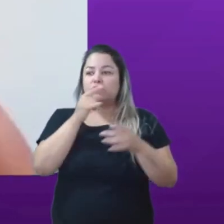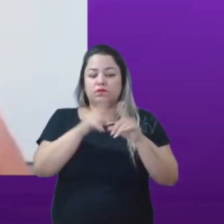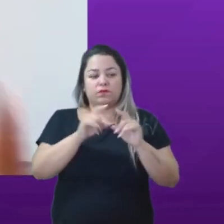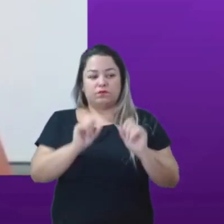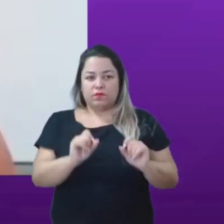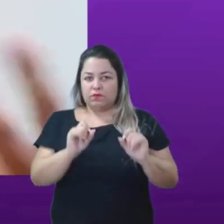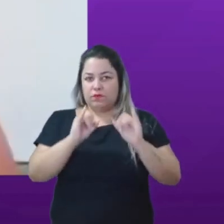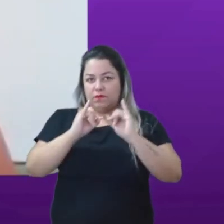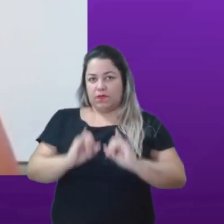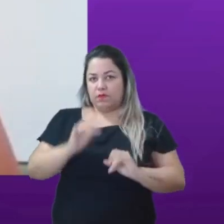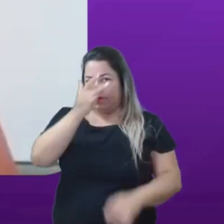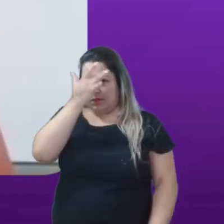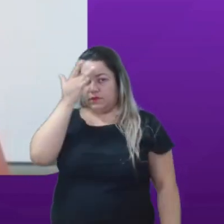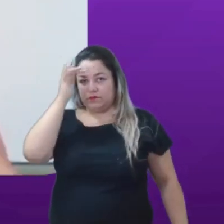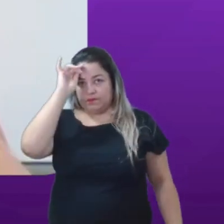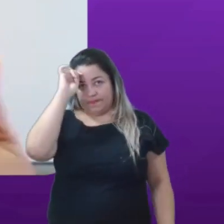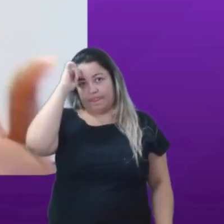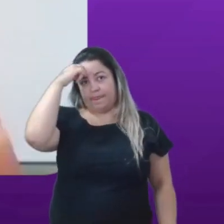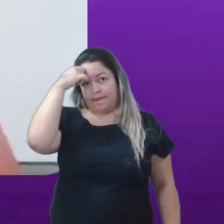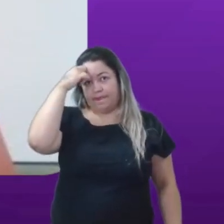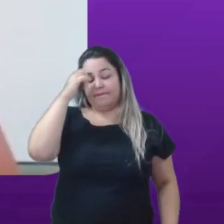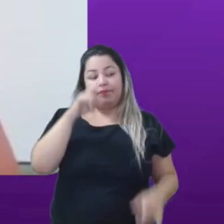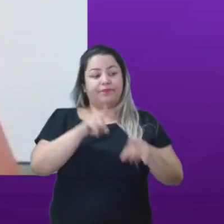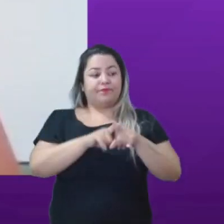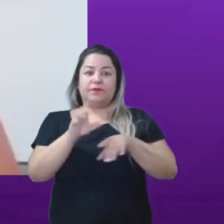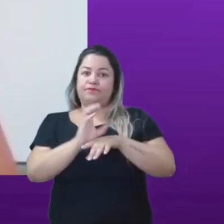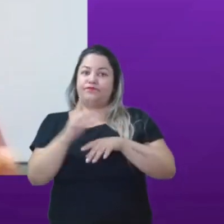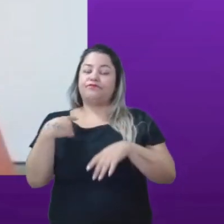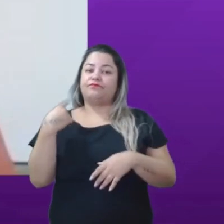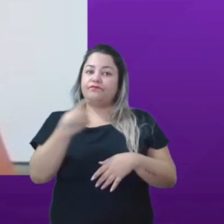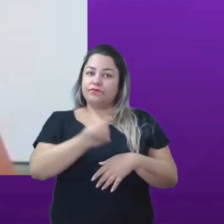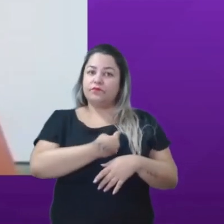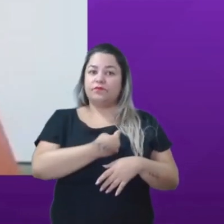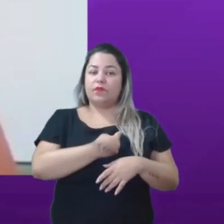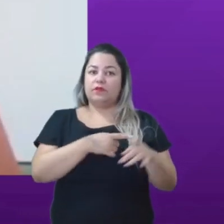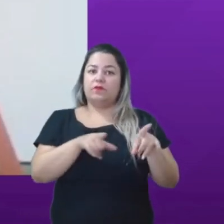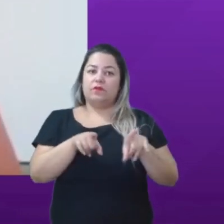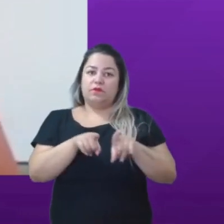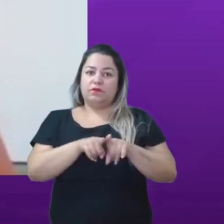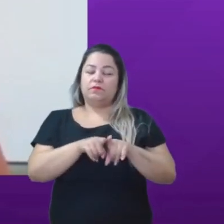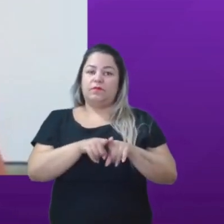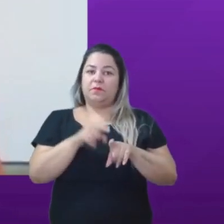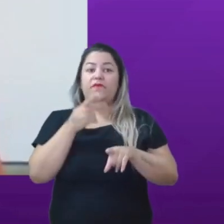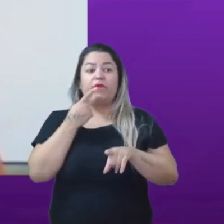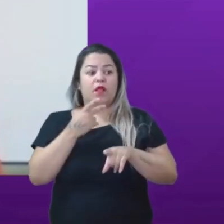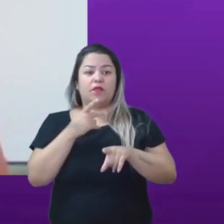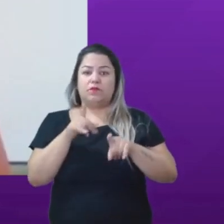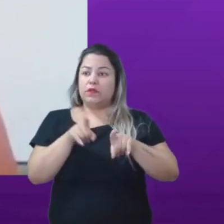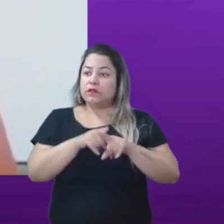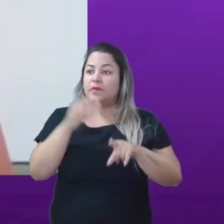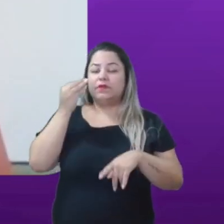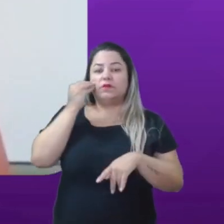imagem do que é ser negro é constituído na nossa sociedade acaba justificando e acaba